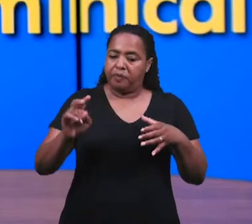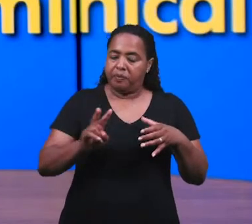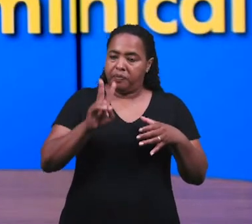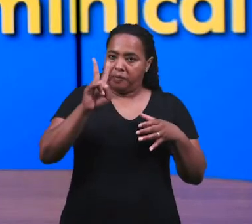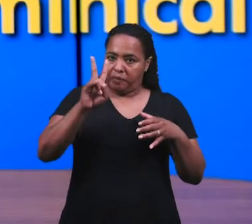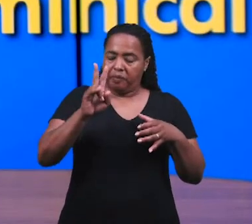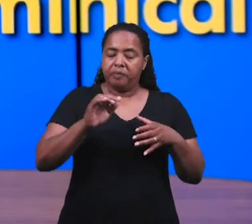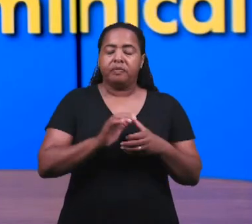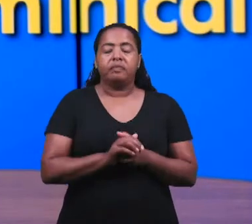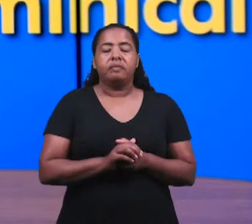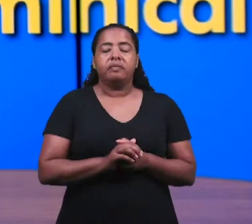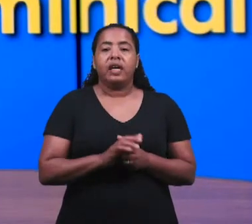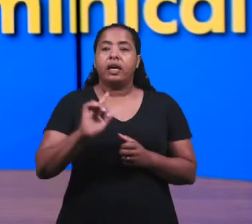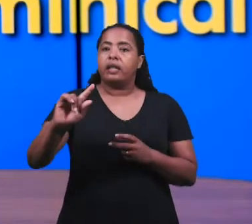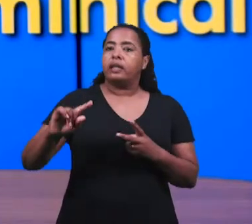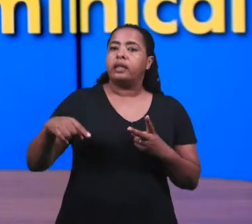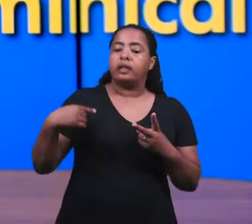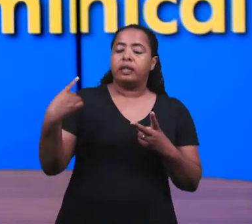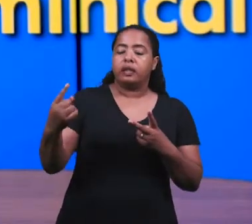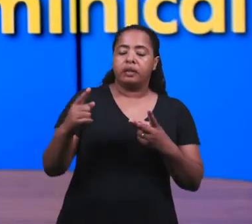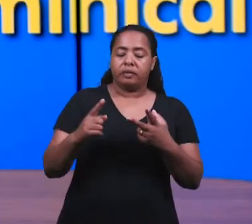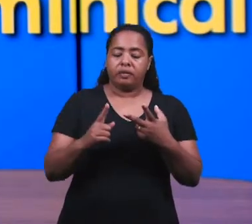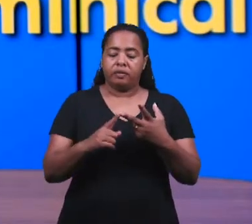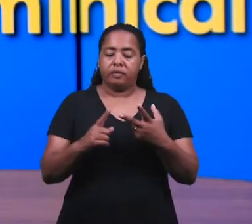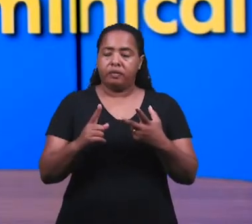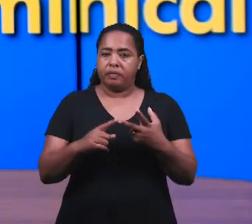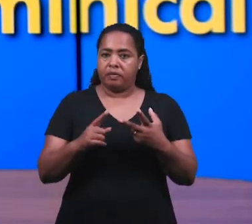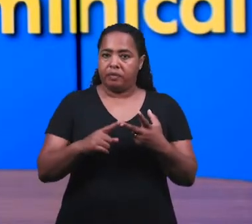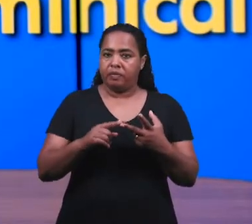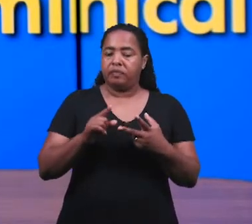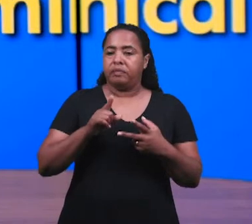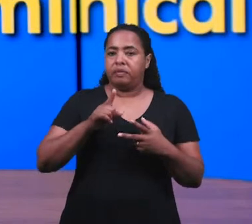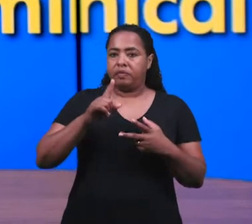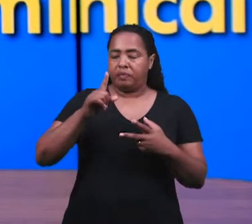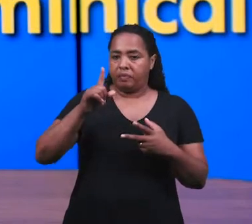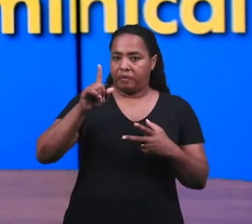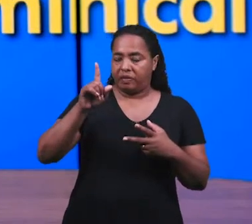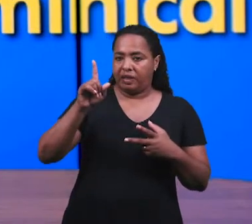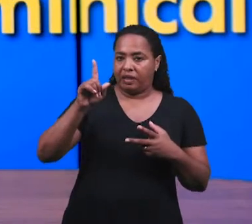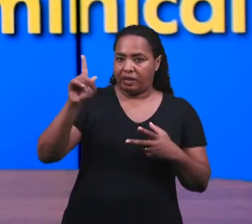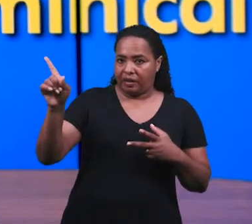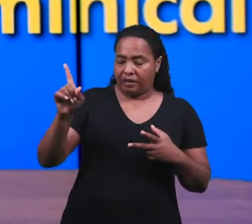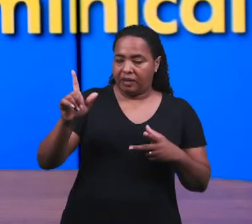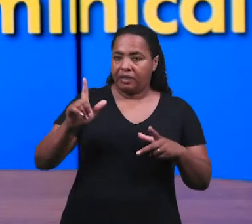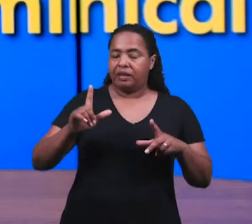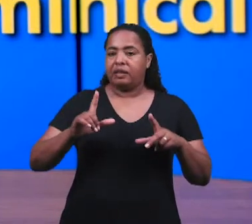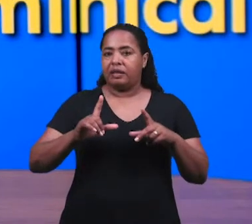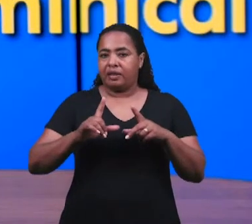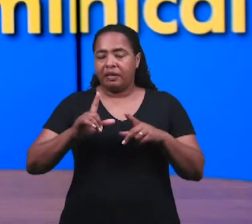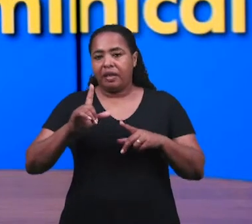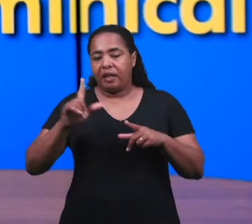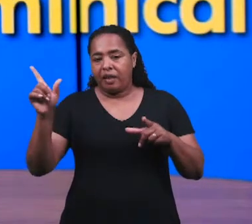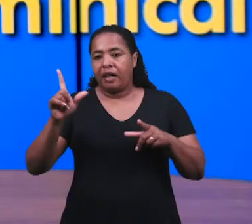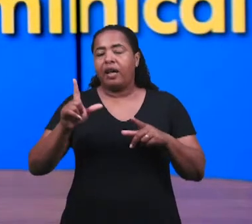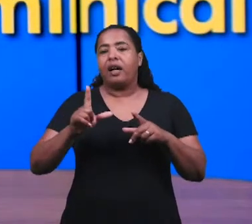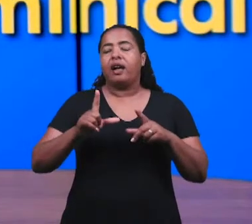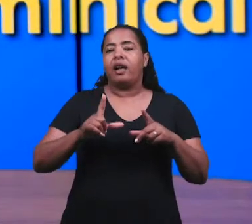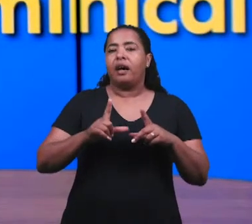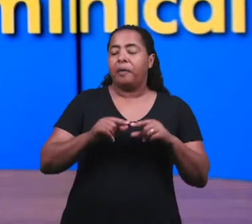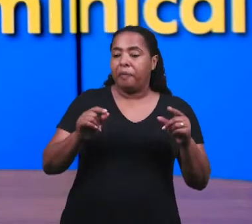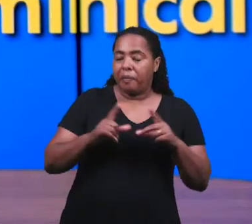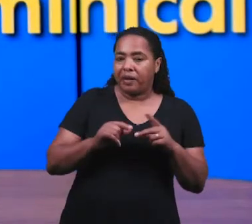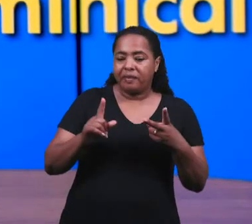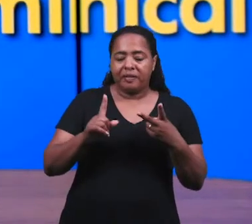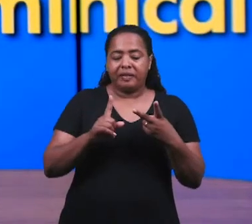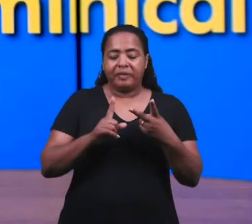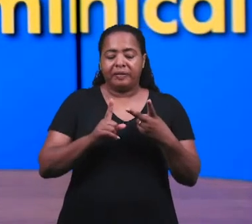Ele vai dar uma primeira resposta. Logo depois vamos para o Distrito Federal, em Brasília, onde ali a irmã Geralda, do grupo de